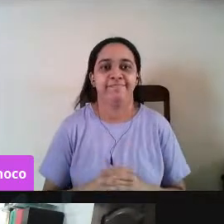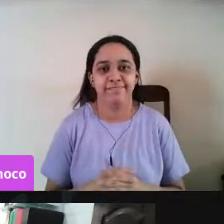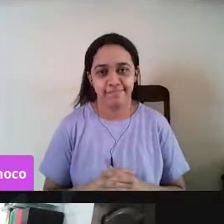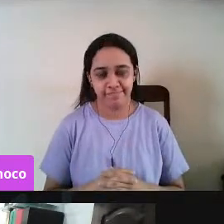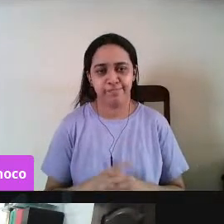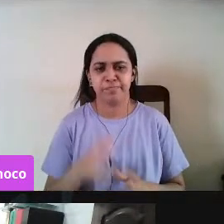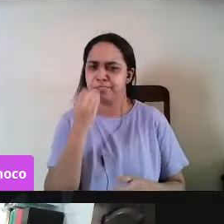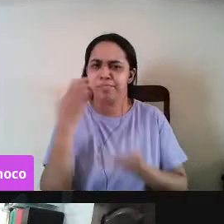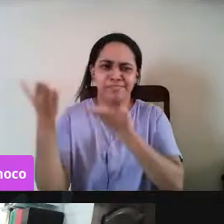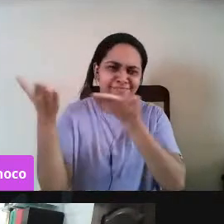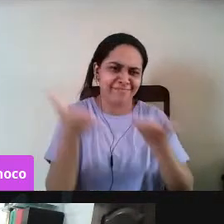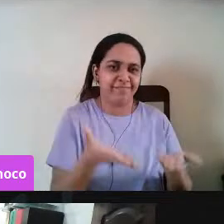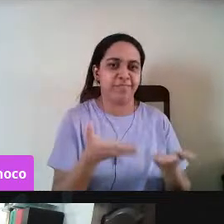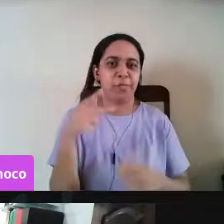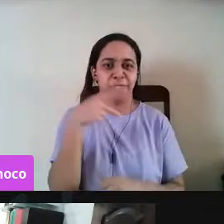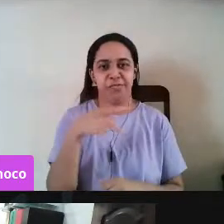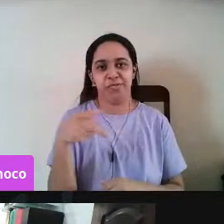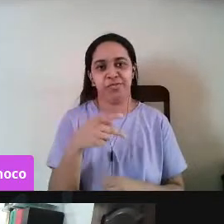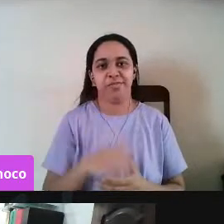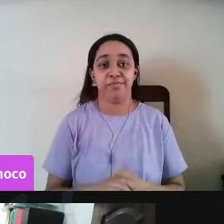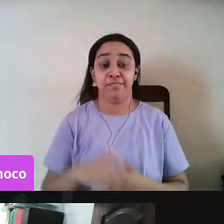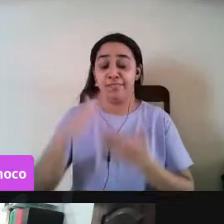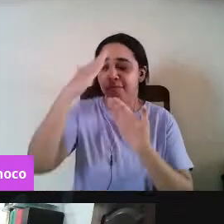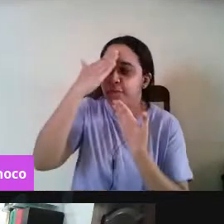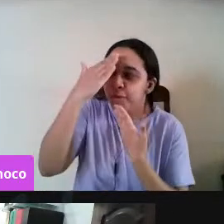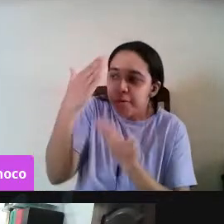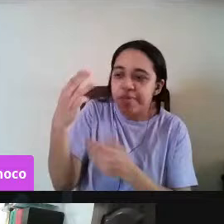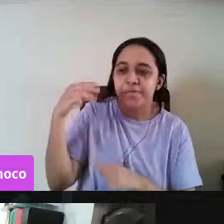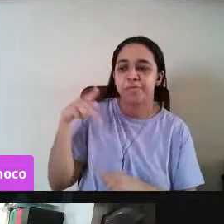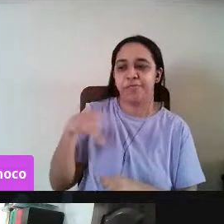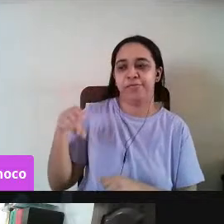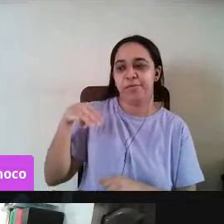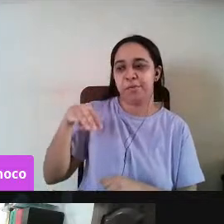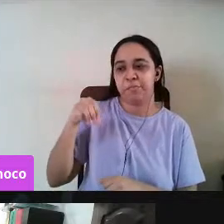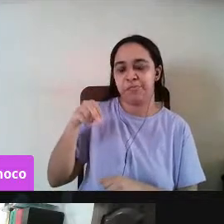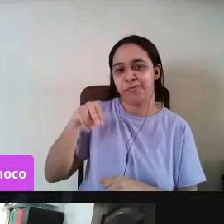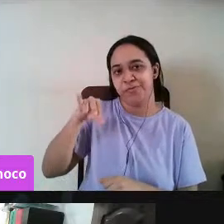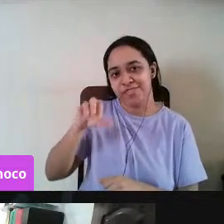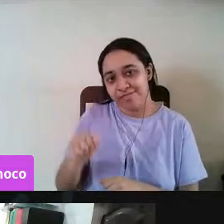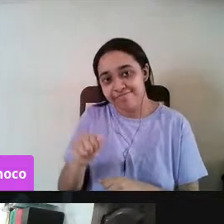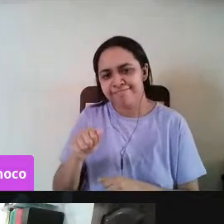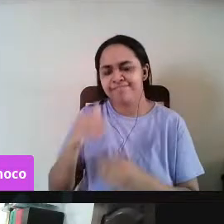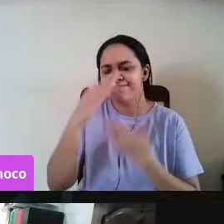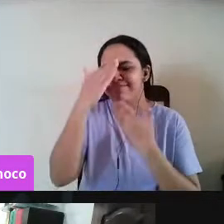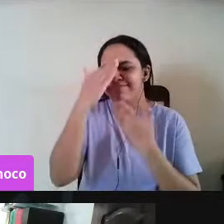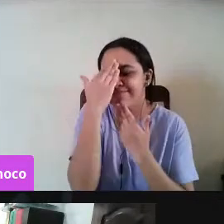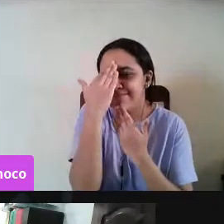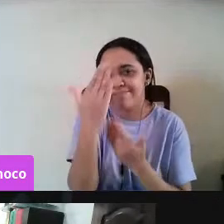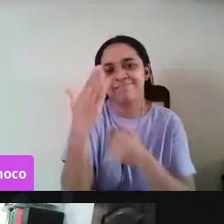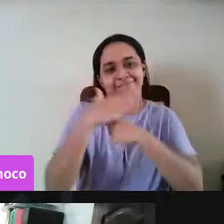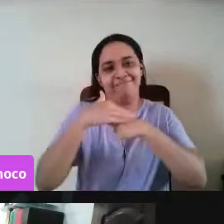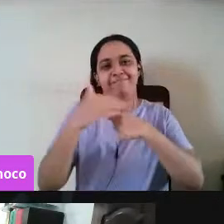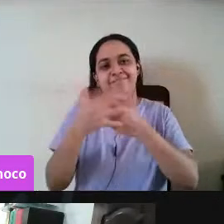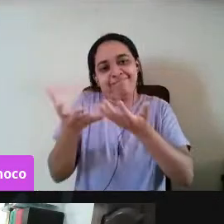Seja bem-vinda. Muito obrigada, professora Mônica. Muito obrigada pela acolhida.